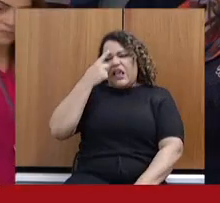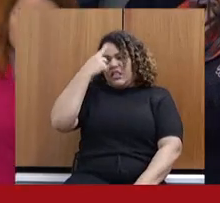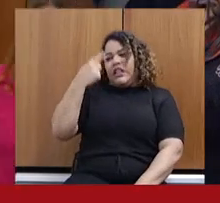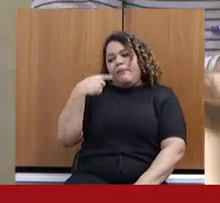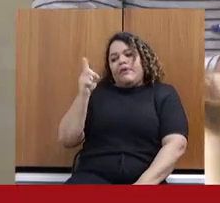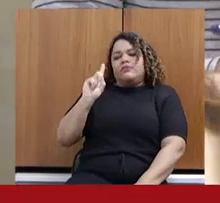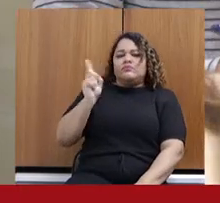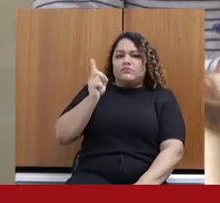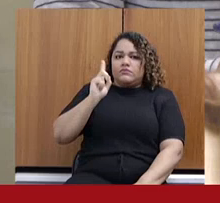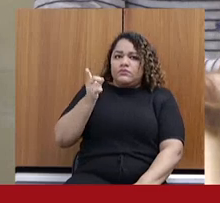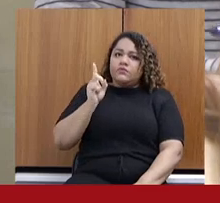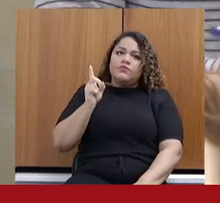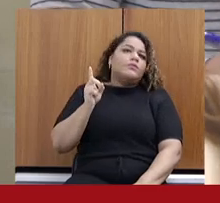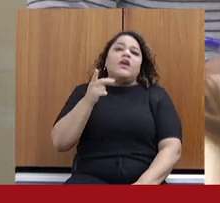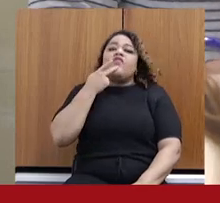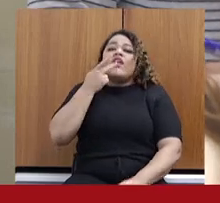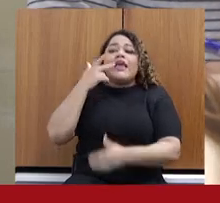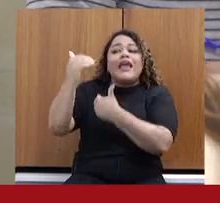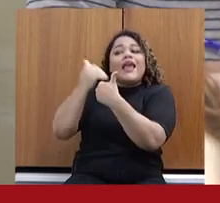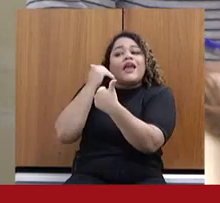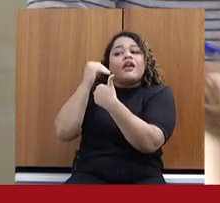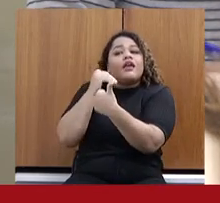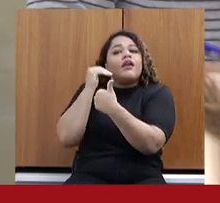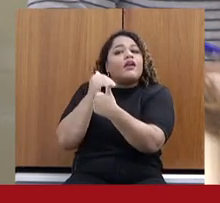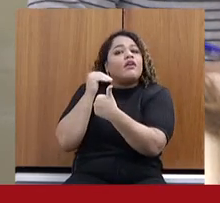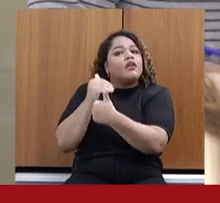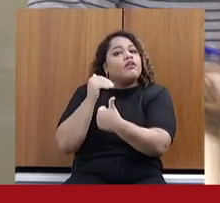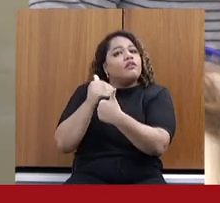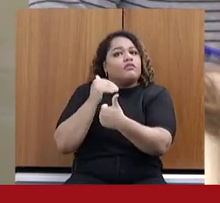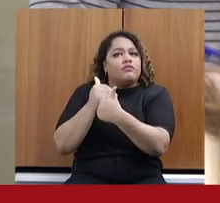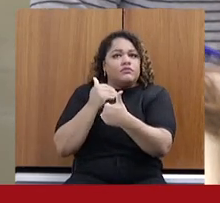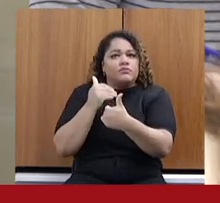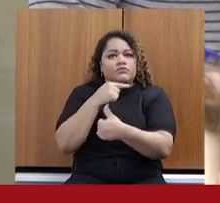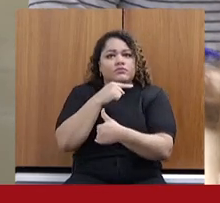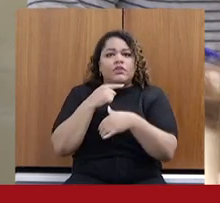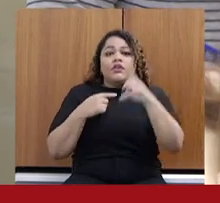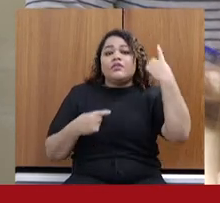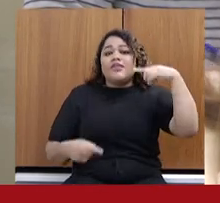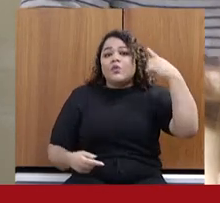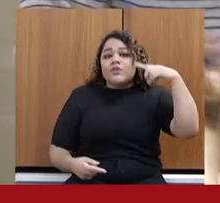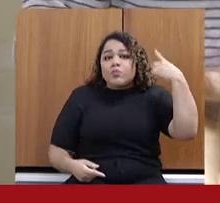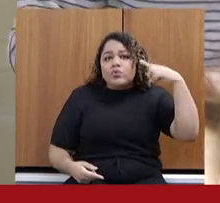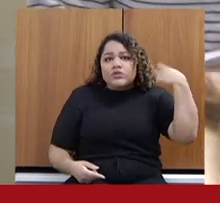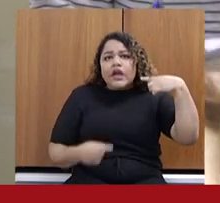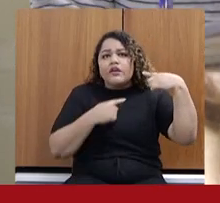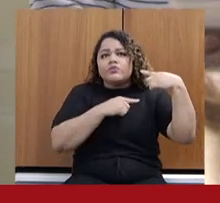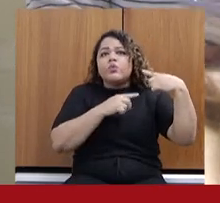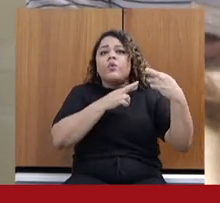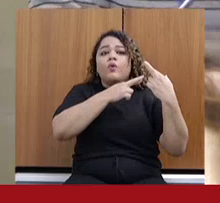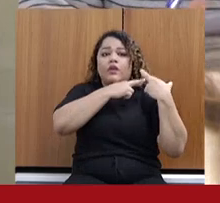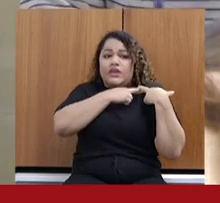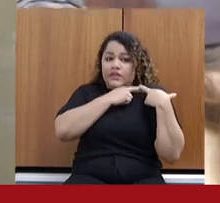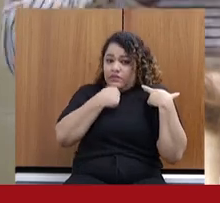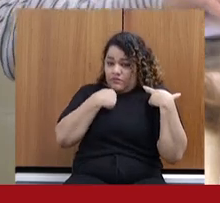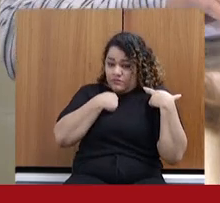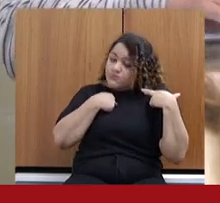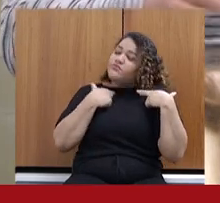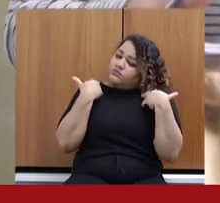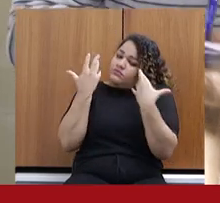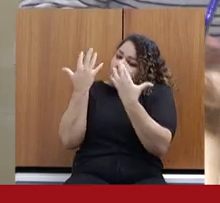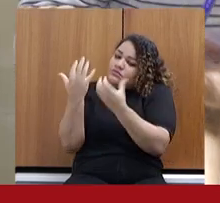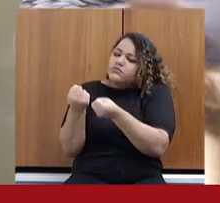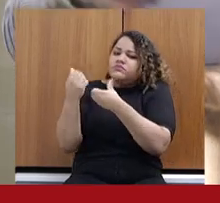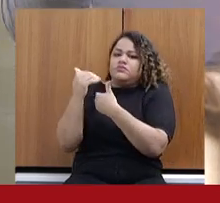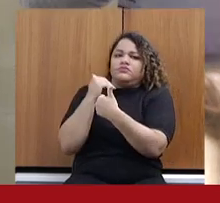determinação, falei recomendação. E o deputado aqui que tem responsabilidade acatou a recomendação. O deputado